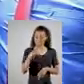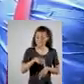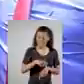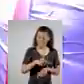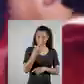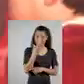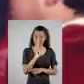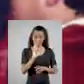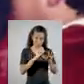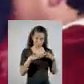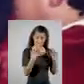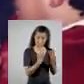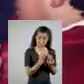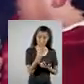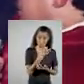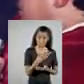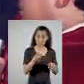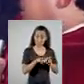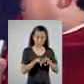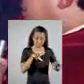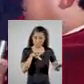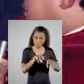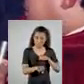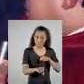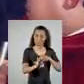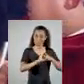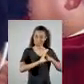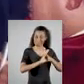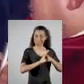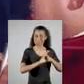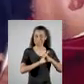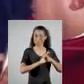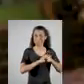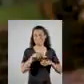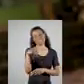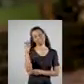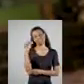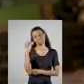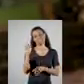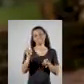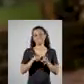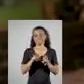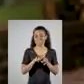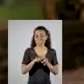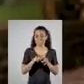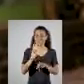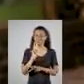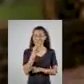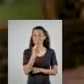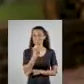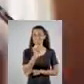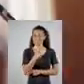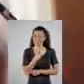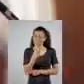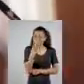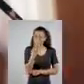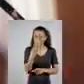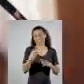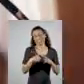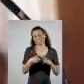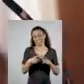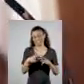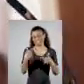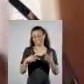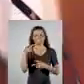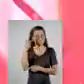uma família digna, me deu a condição de me tornar um advogado combativo. Esta cidade me reconheceu por três